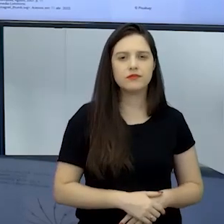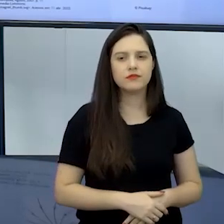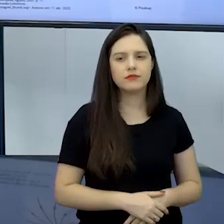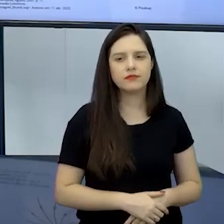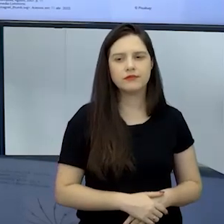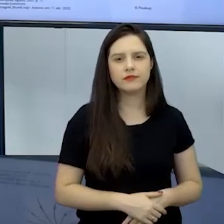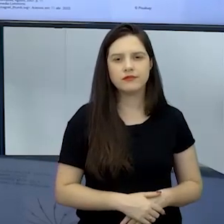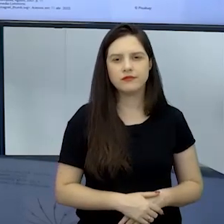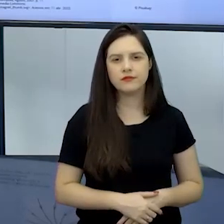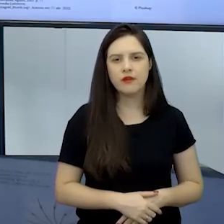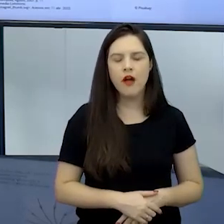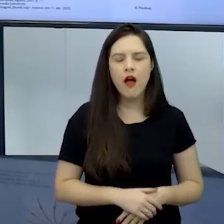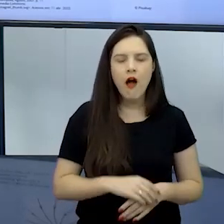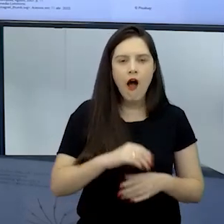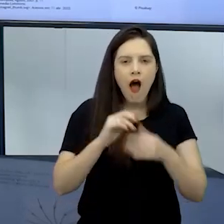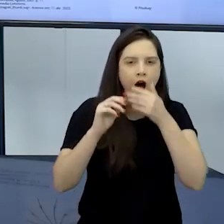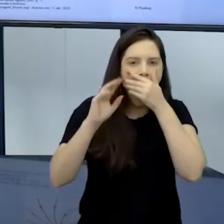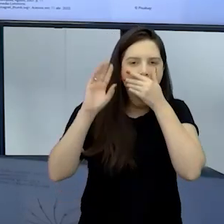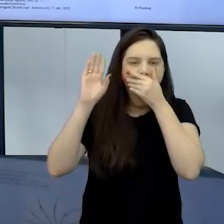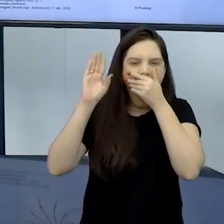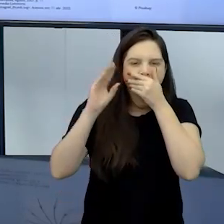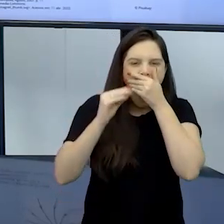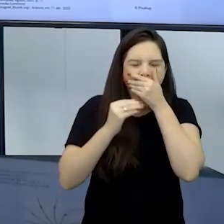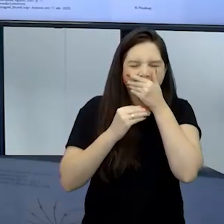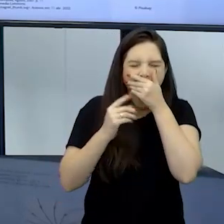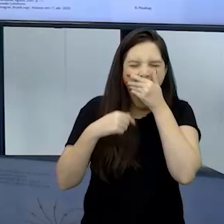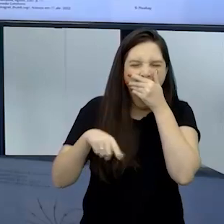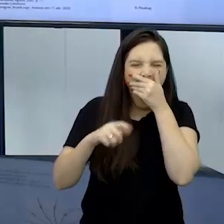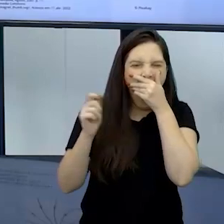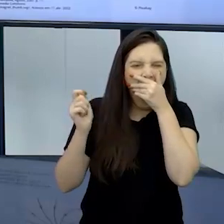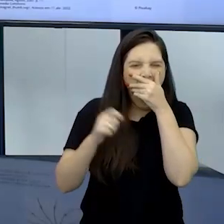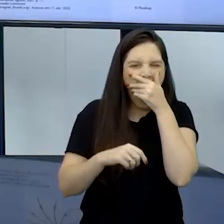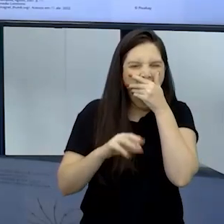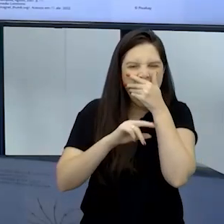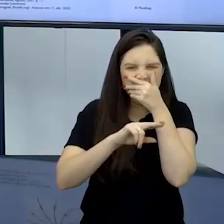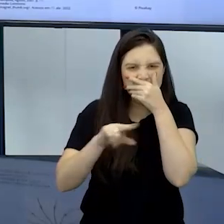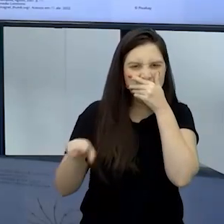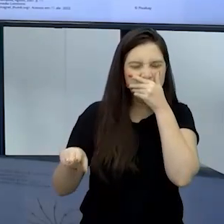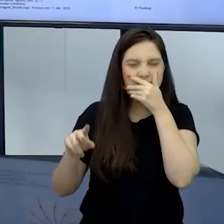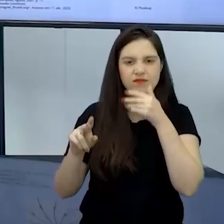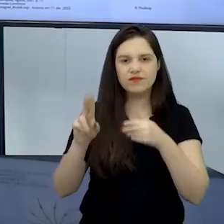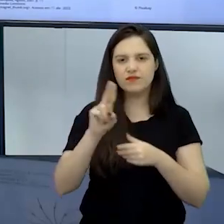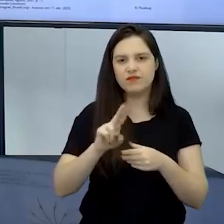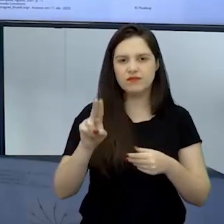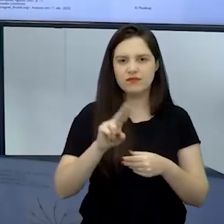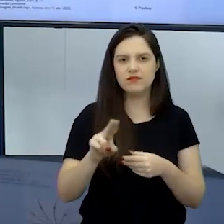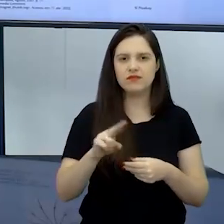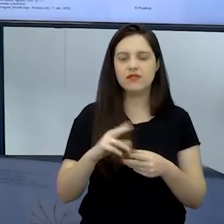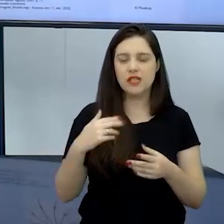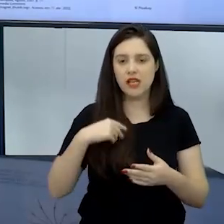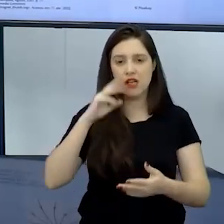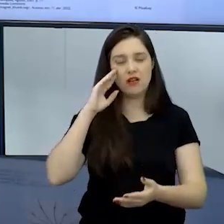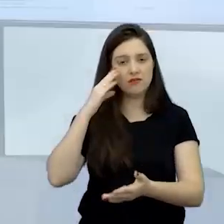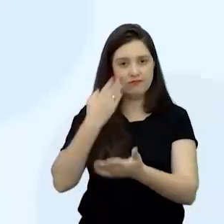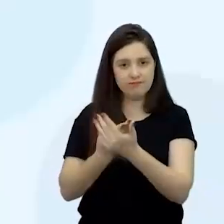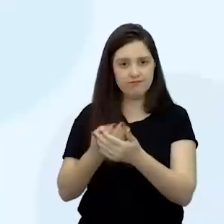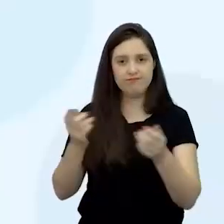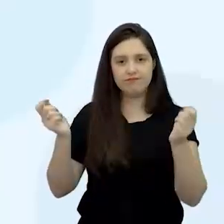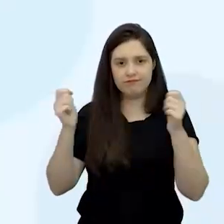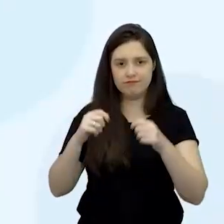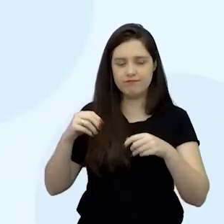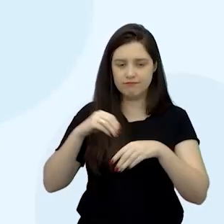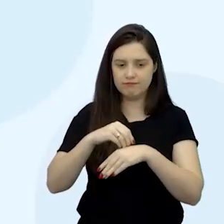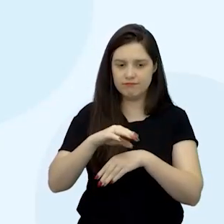hein? Vocês podem perder ou não. Mas vamos discutir um pouquinho também isso, Gibalina, quando a gente for explicar de onde é o magnetismo dos materiais, né? Como que isso